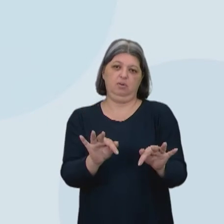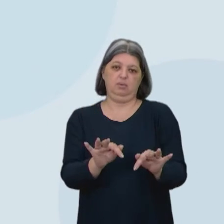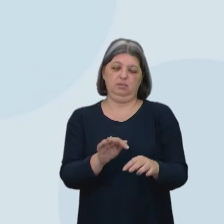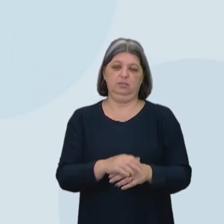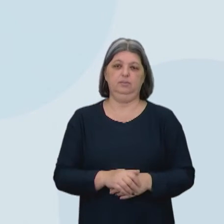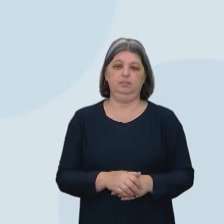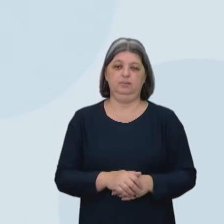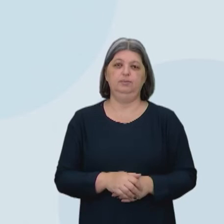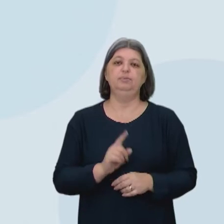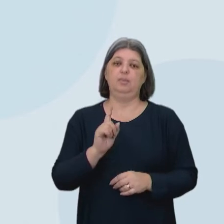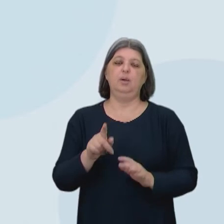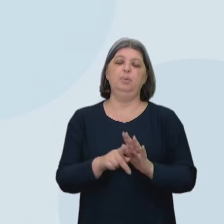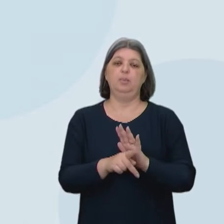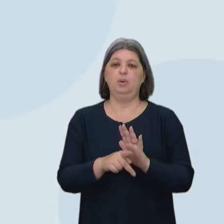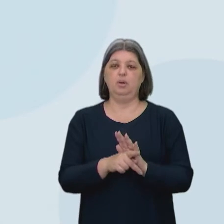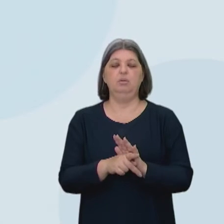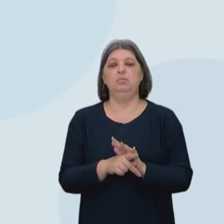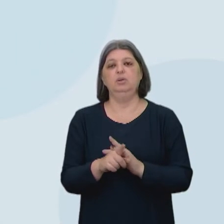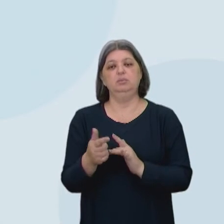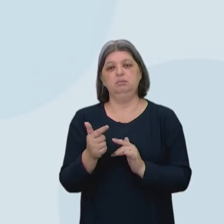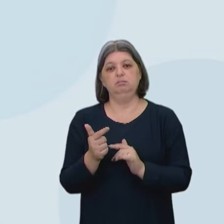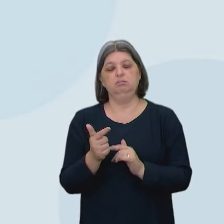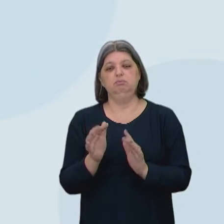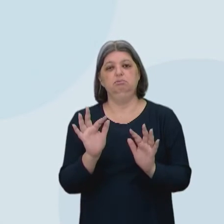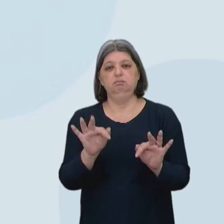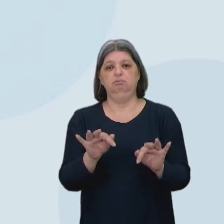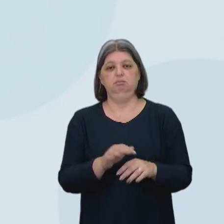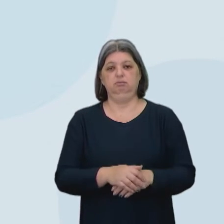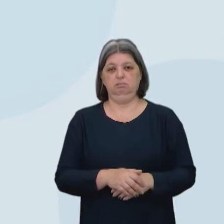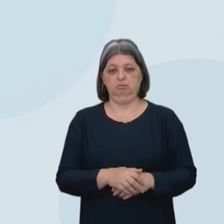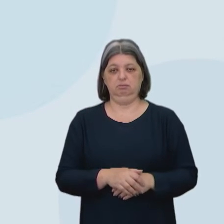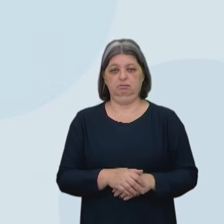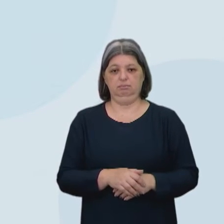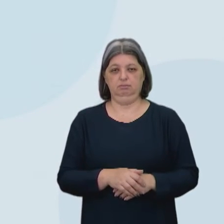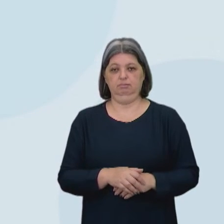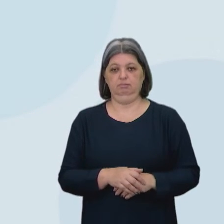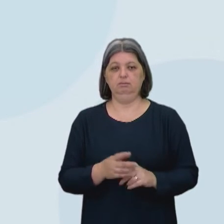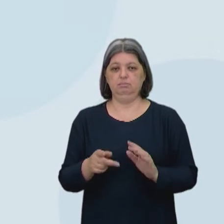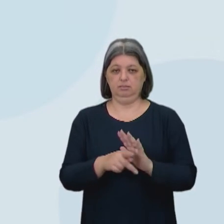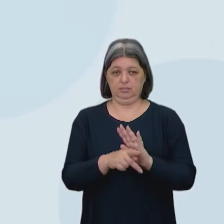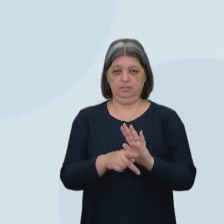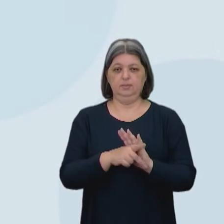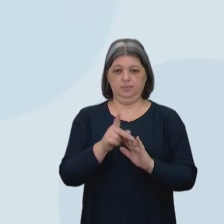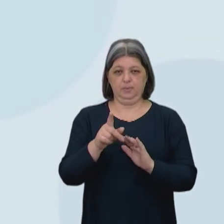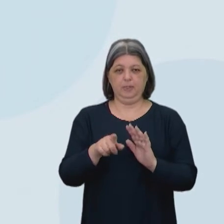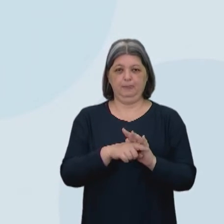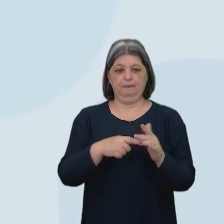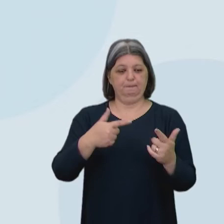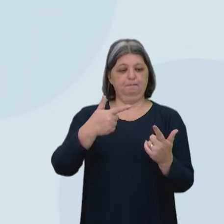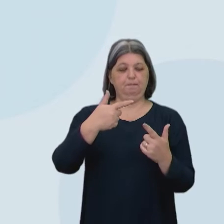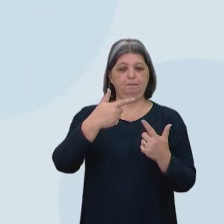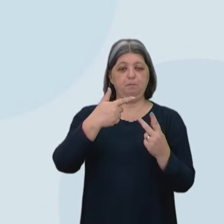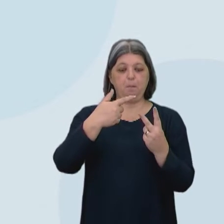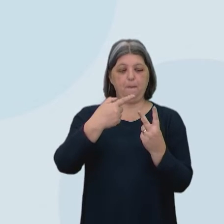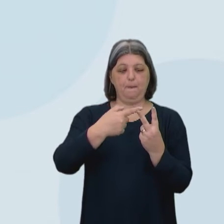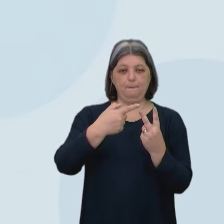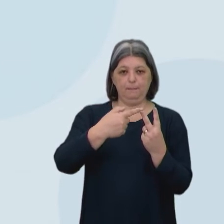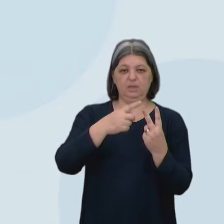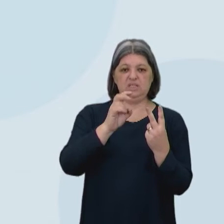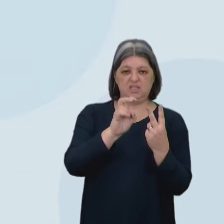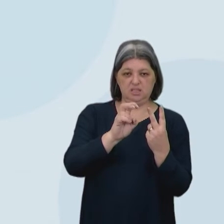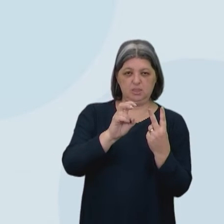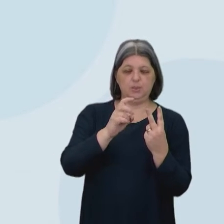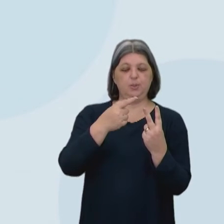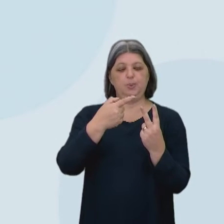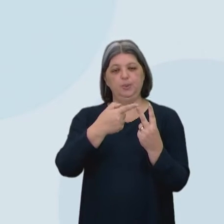fala, ele é infinito e não periódico. Raiz quadrada de 5 também é assim, raiz de 7, raiz de